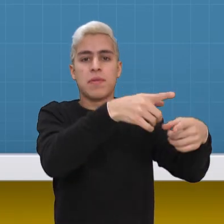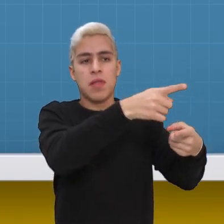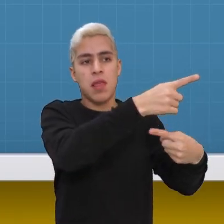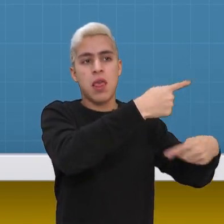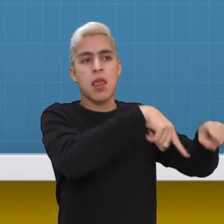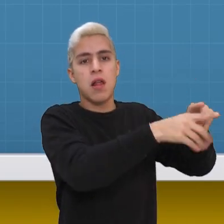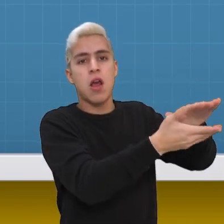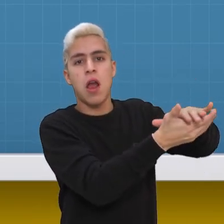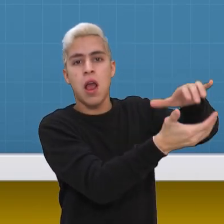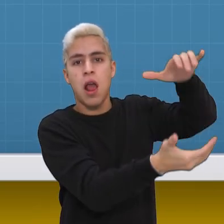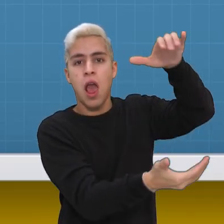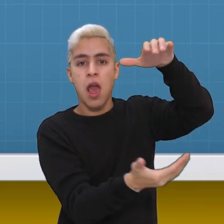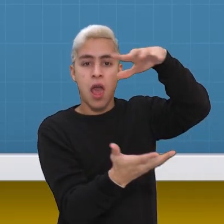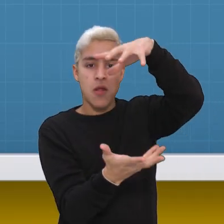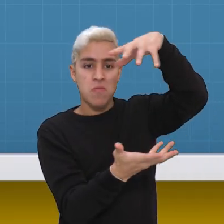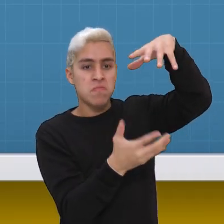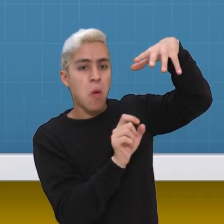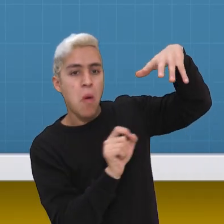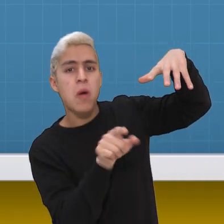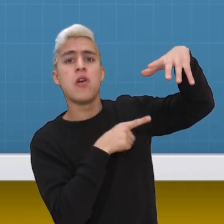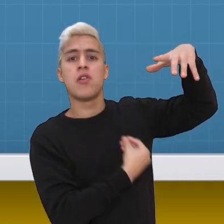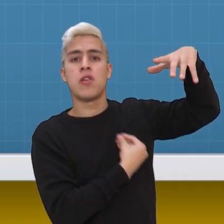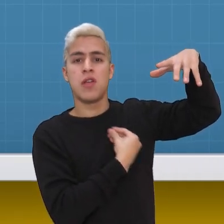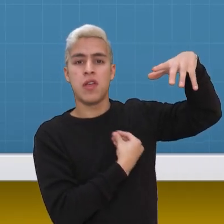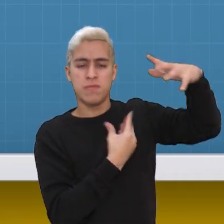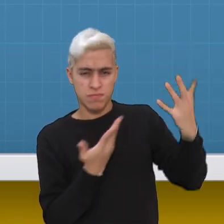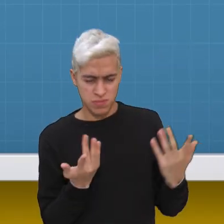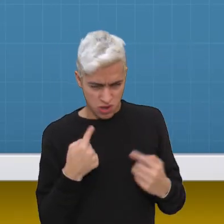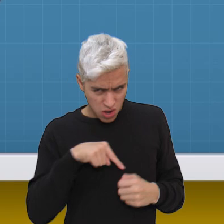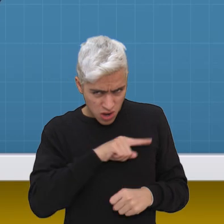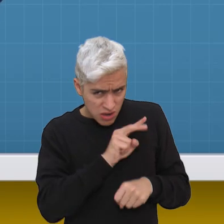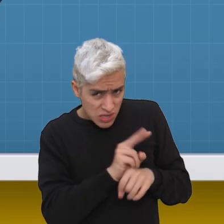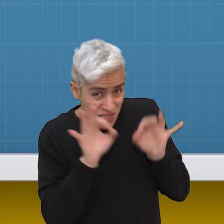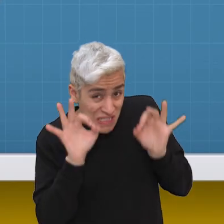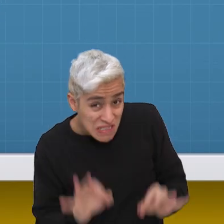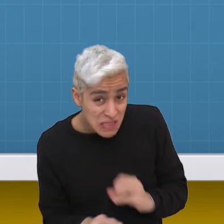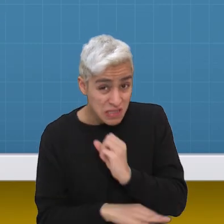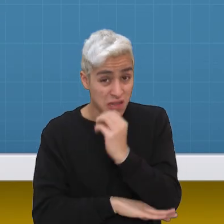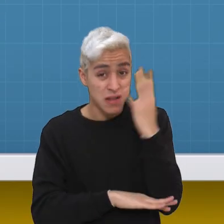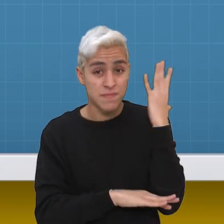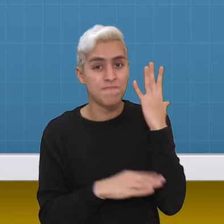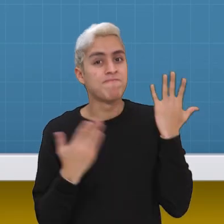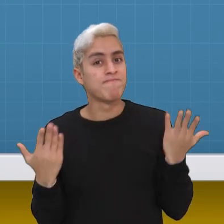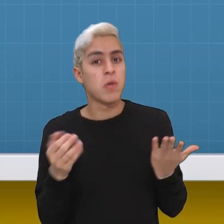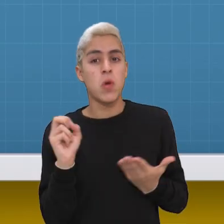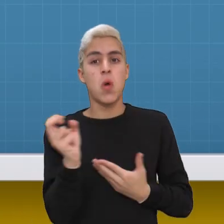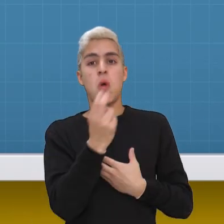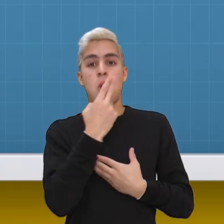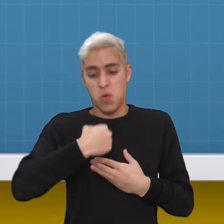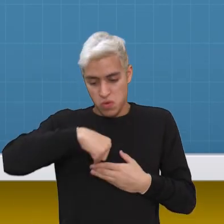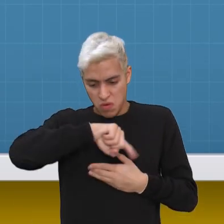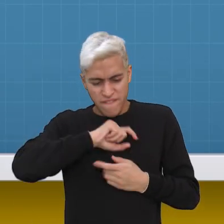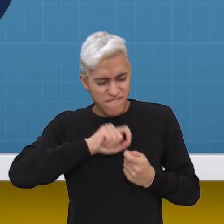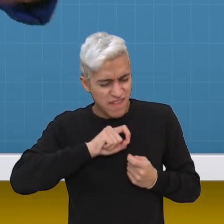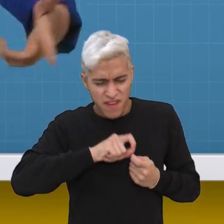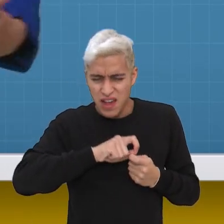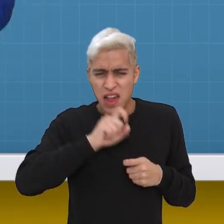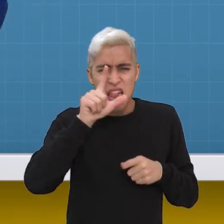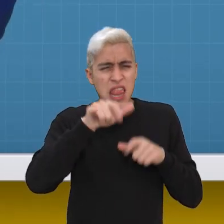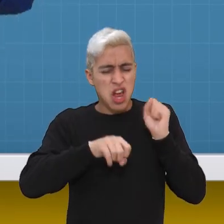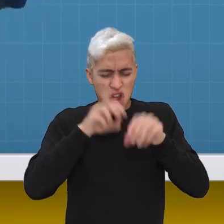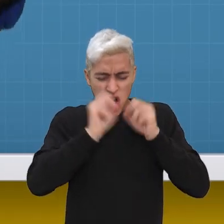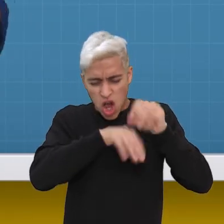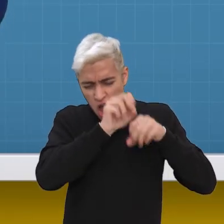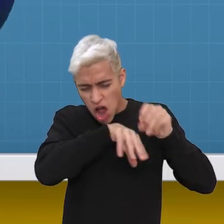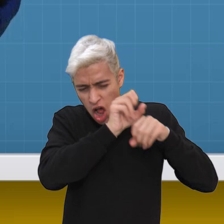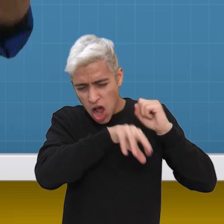e está por aí no planeta Terra. Nós estamos cuidando direitinho da natureza ou estamos produzindo e